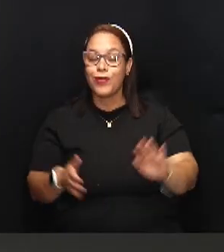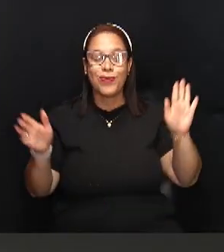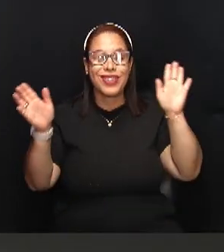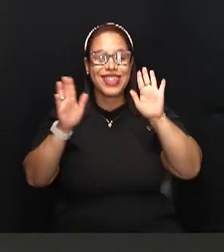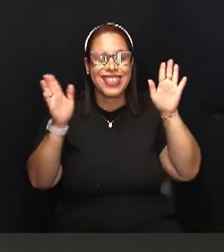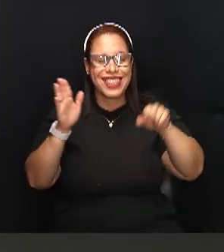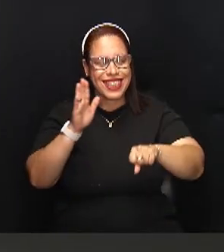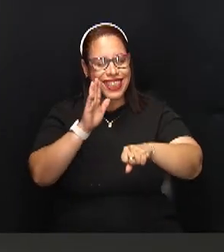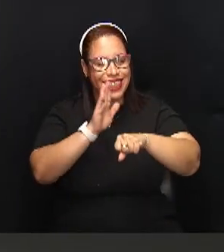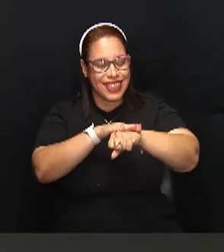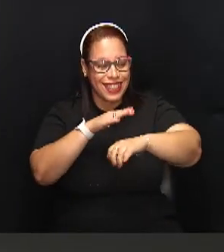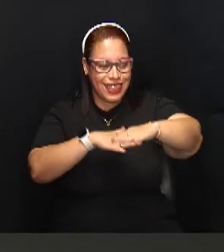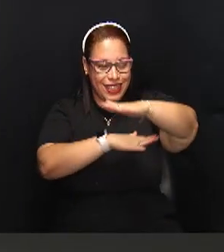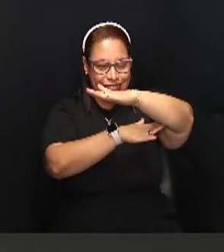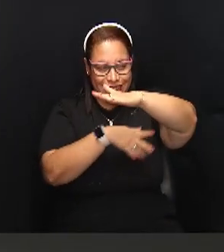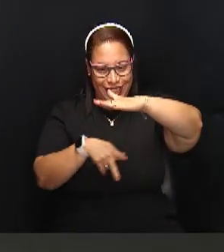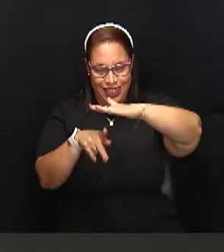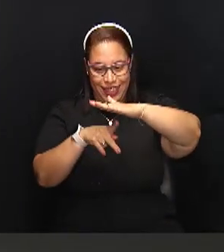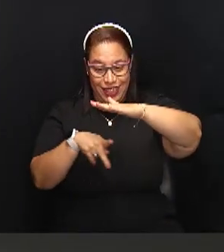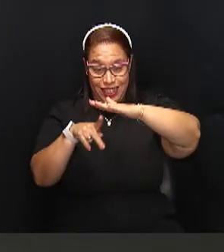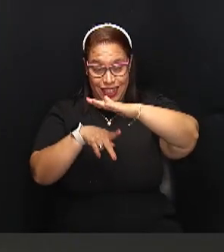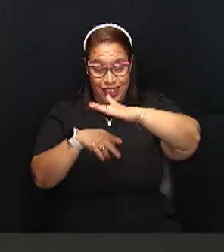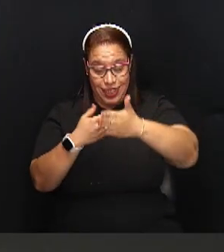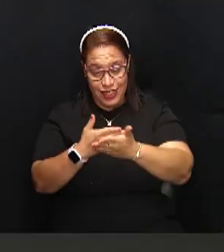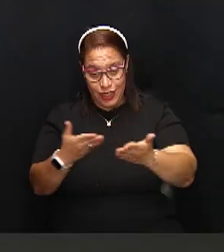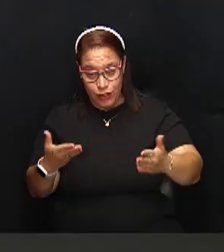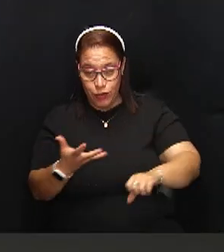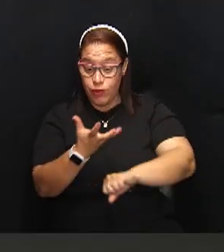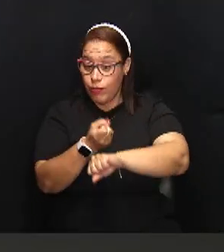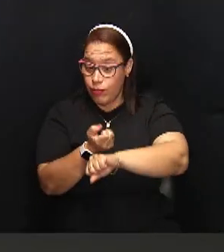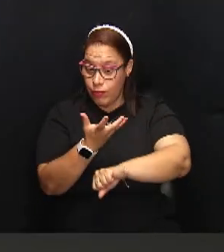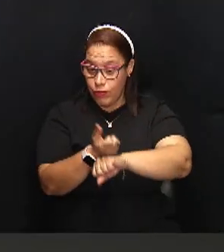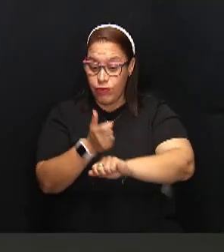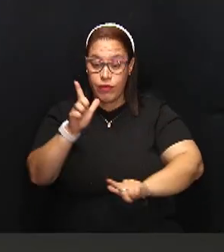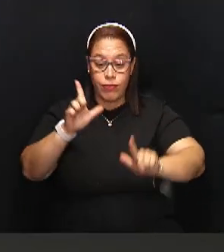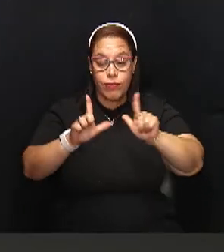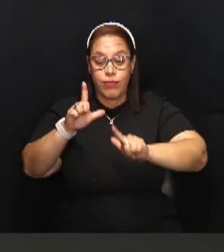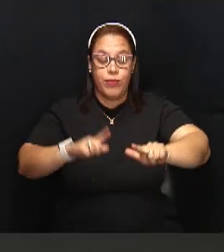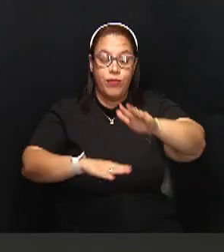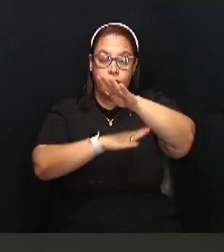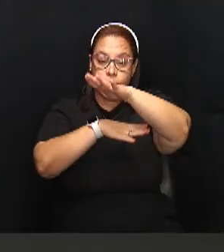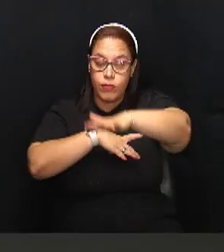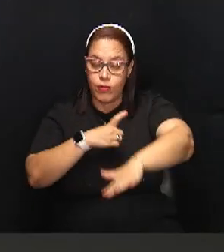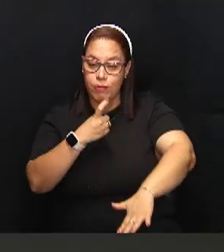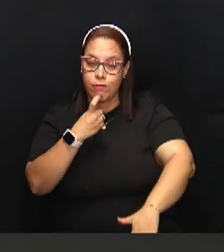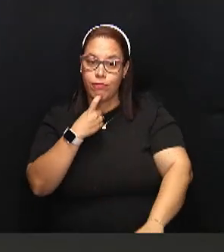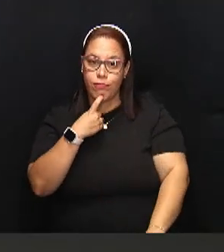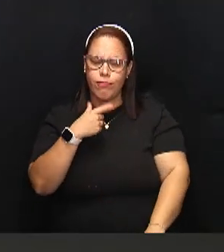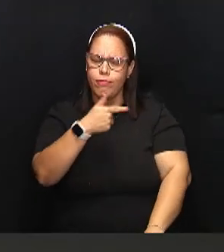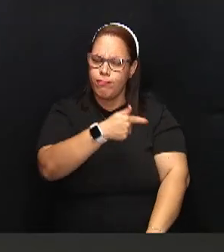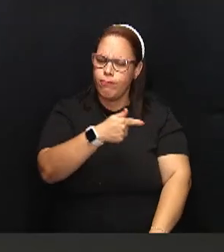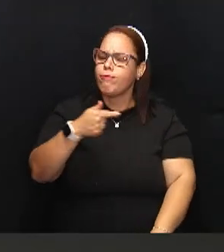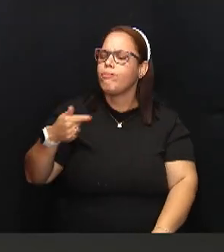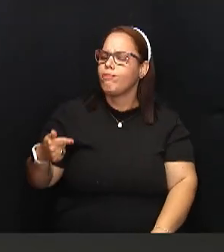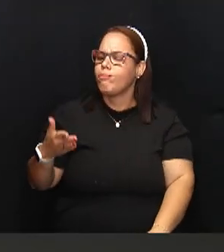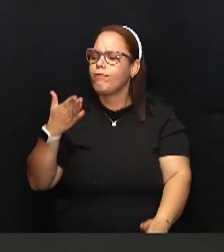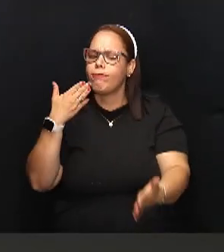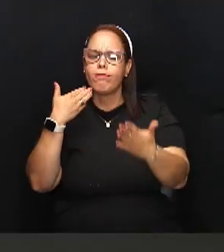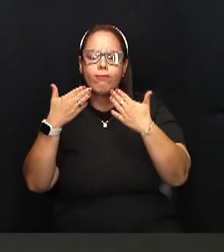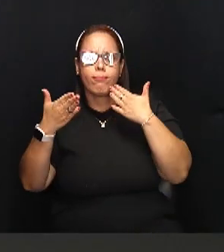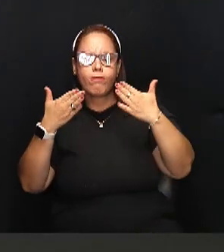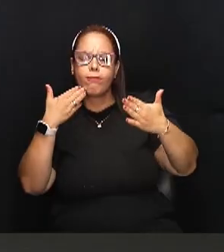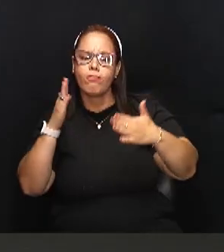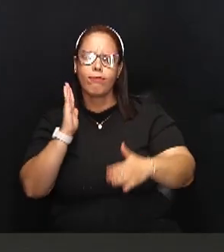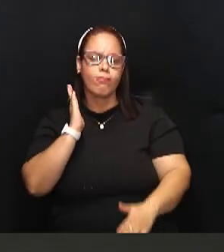Olá, mais um Na Casa do Povo no Ar, o nosso podcast aqui da TV Câmara Campinas, que cada semana traz um bate-papo